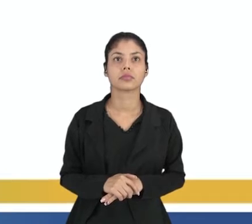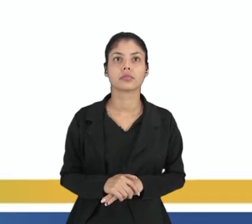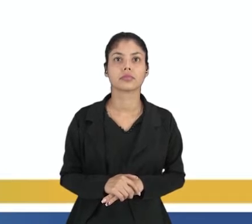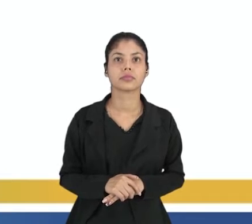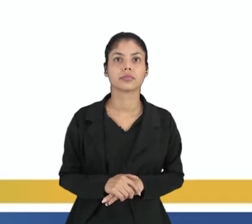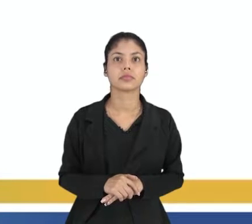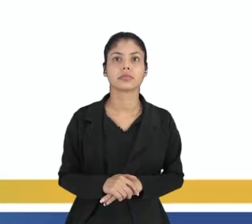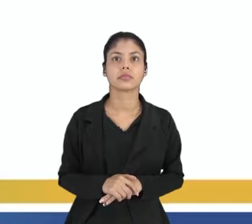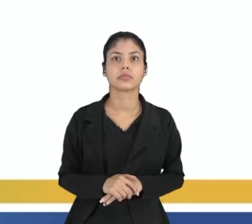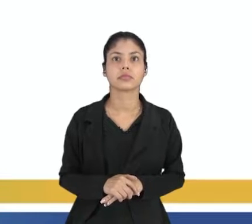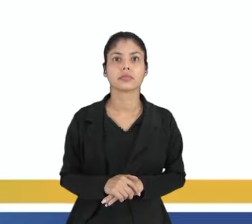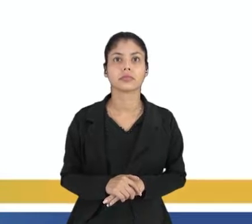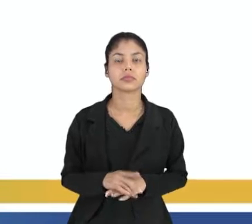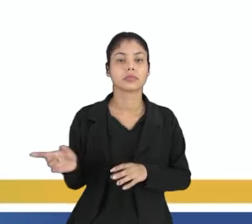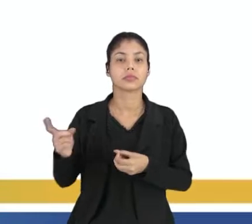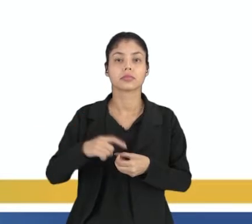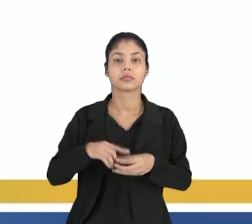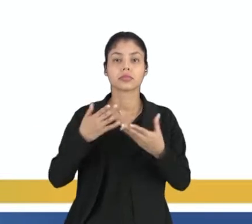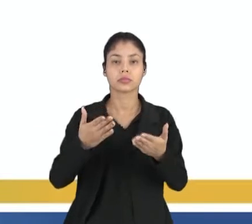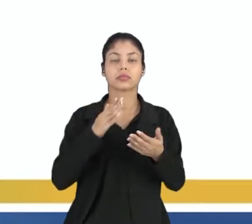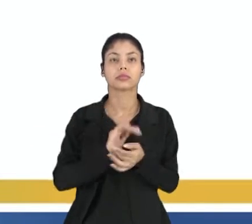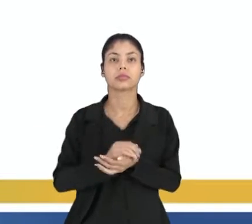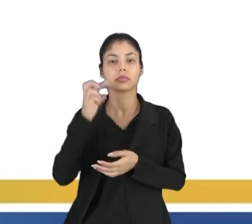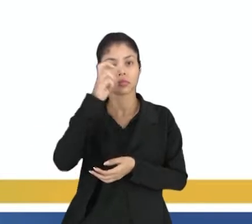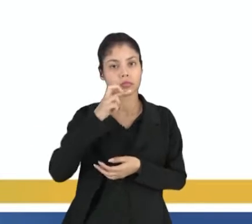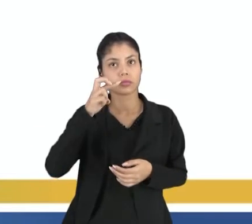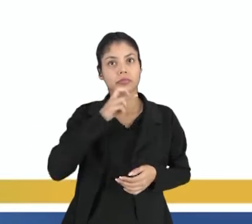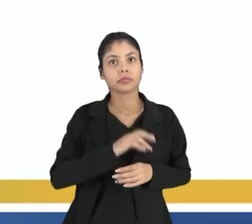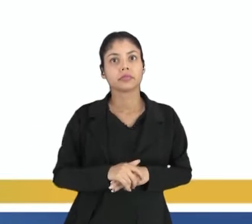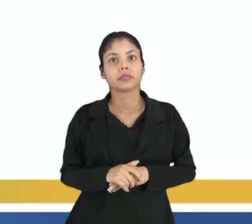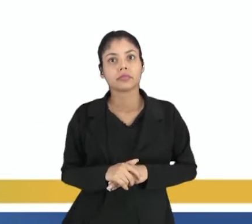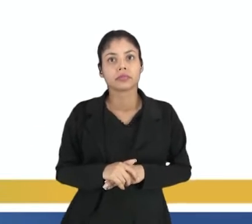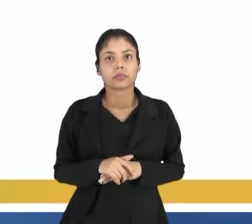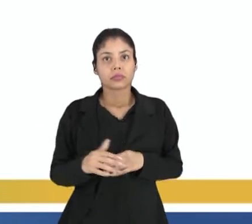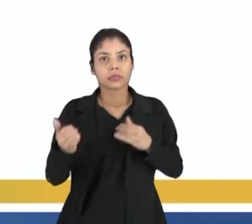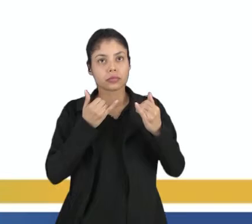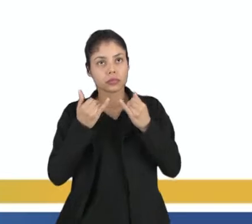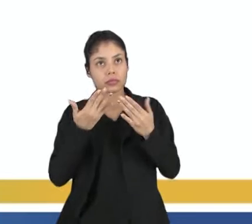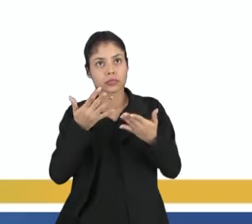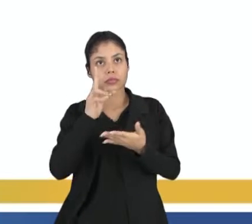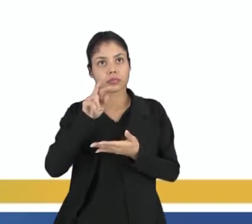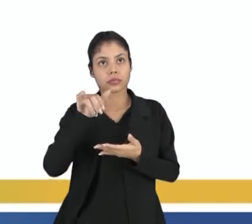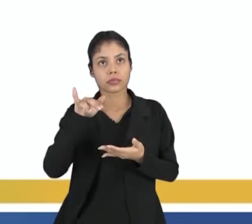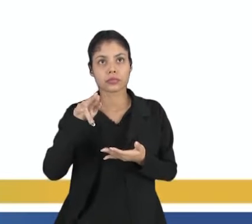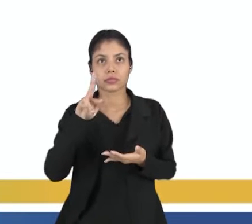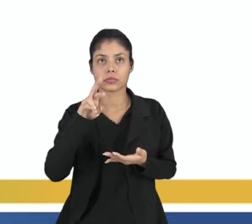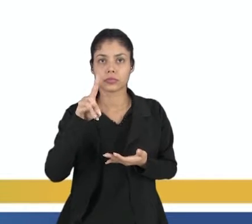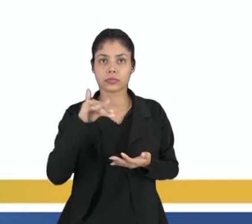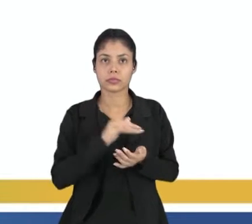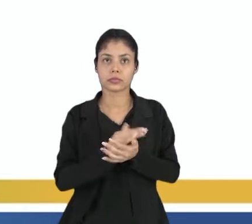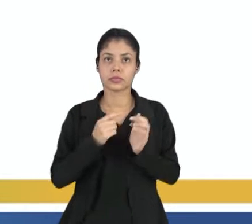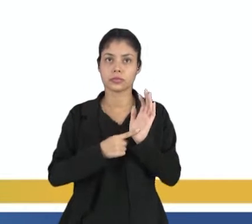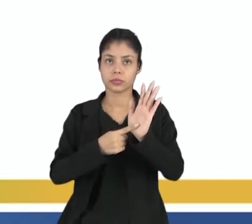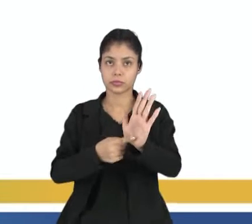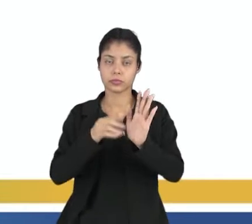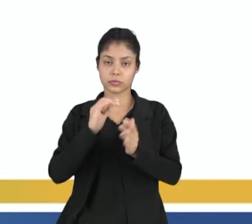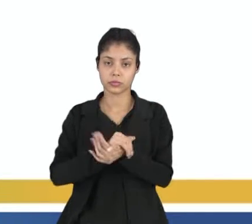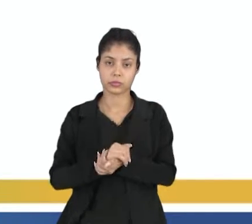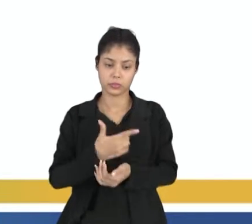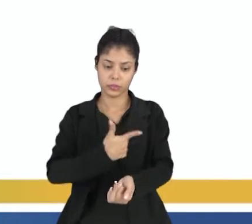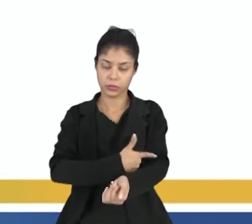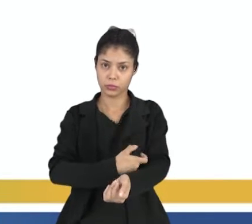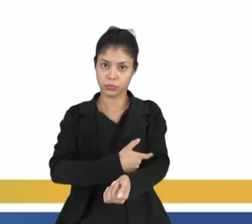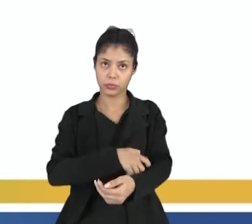Só um pouquinho. Só voltando para a gente analisar esse infográfico aí que vem explicando a doação de sangue